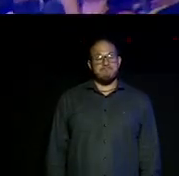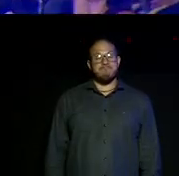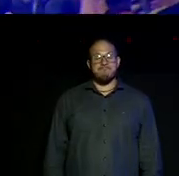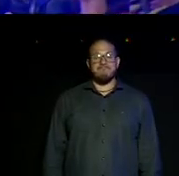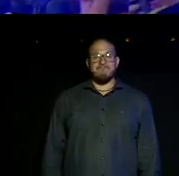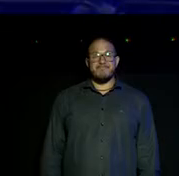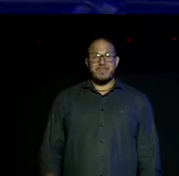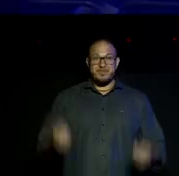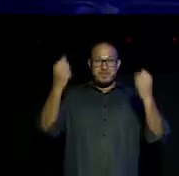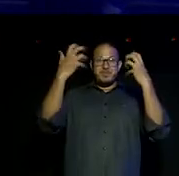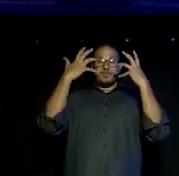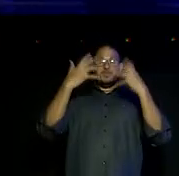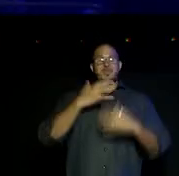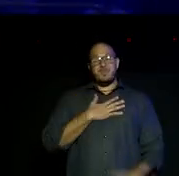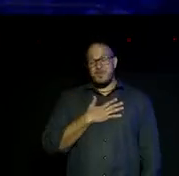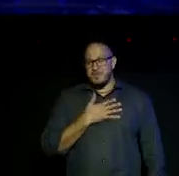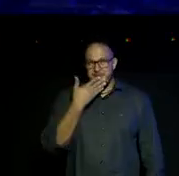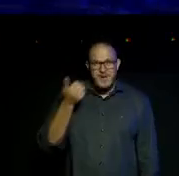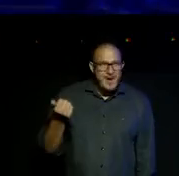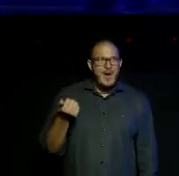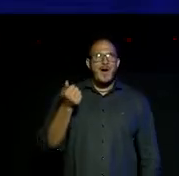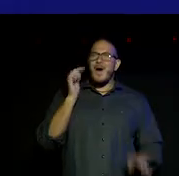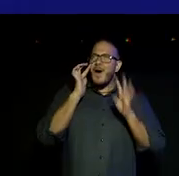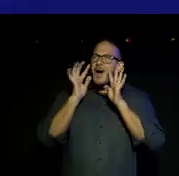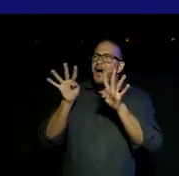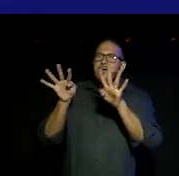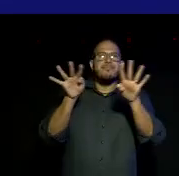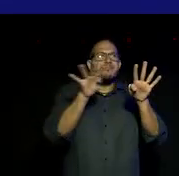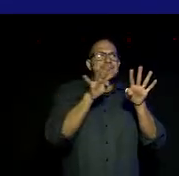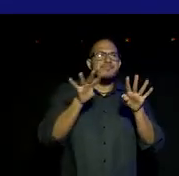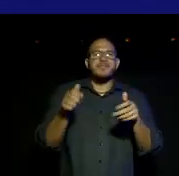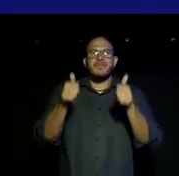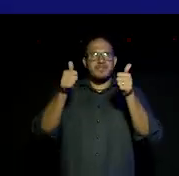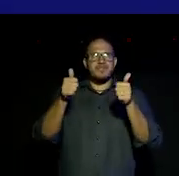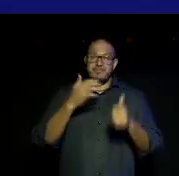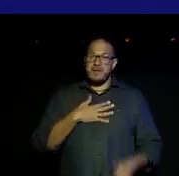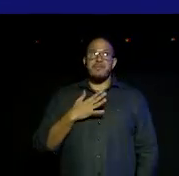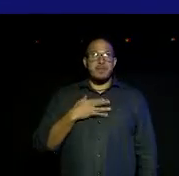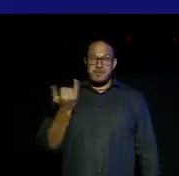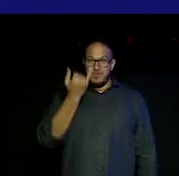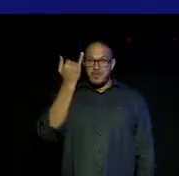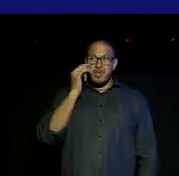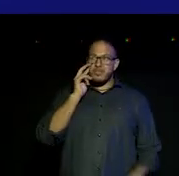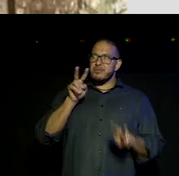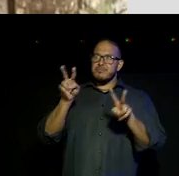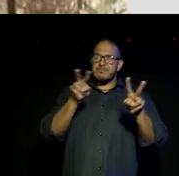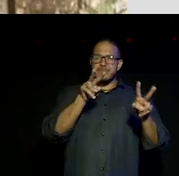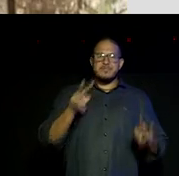Ah, que ótimo, um pouco de luz. Posso pelo menos imaginar o rostinho de vocês. Isso para mim é muito